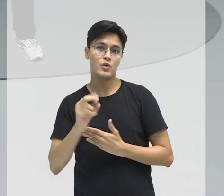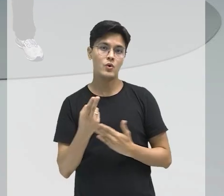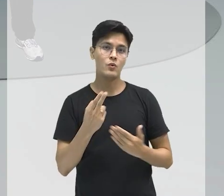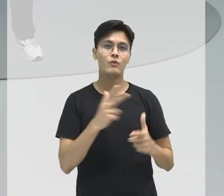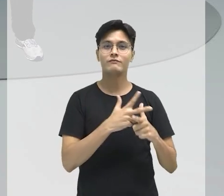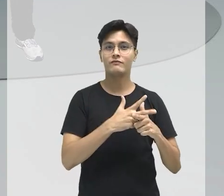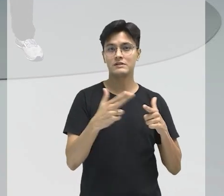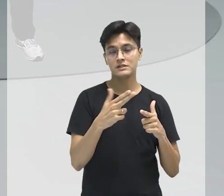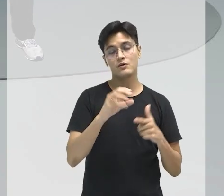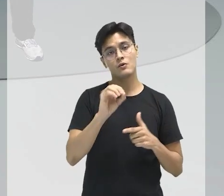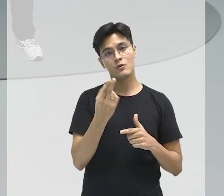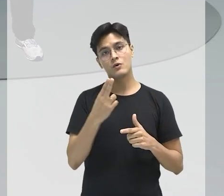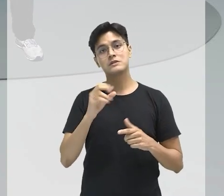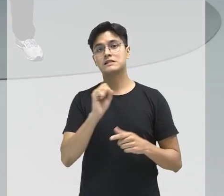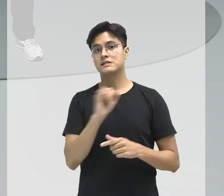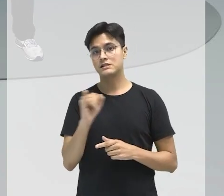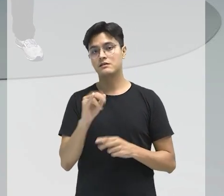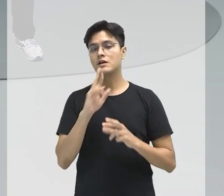muito, né?